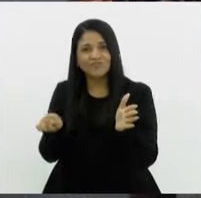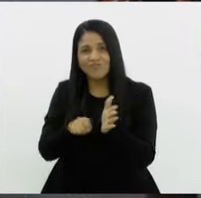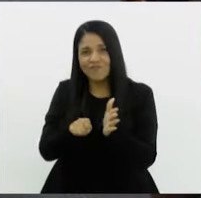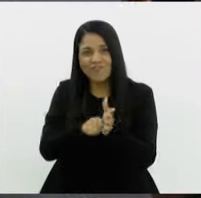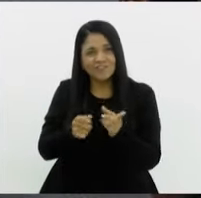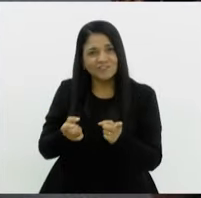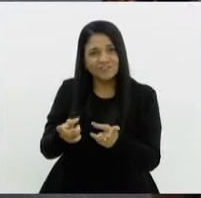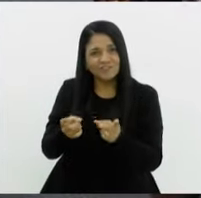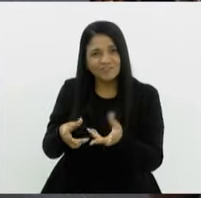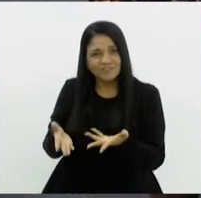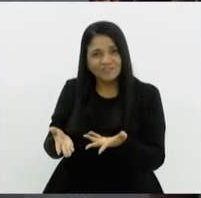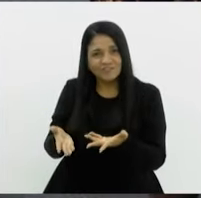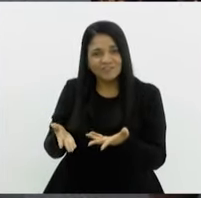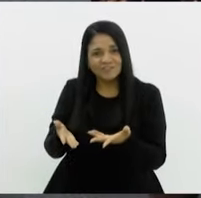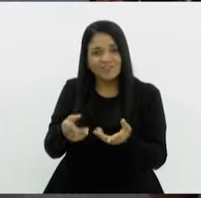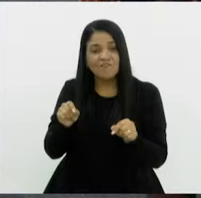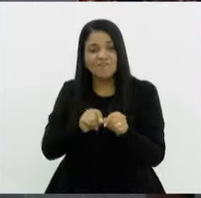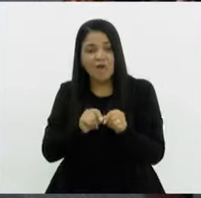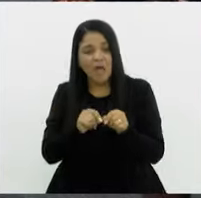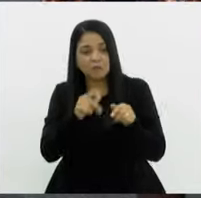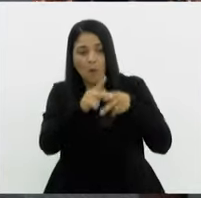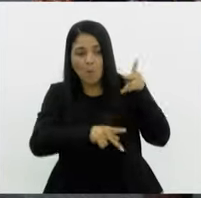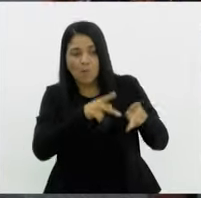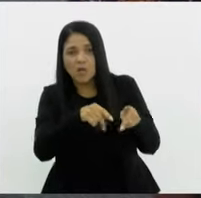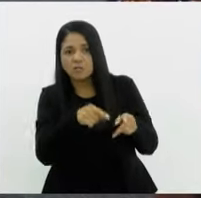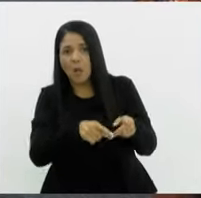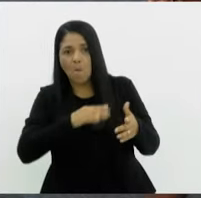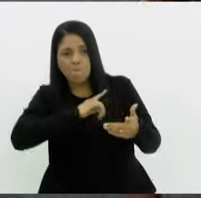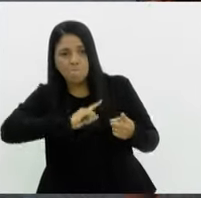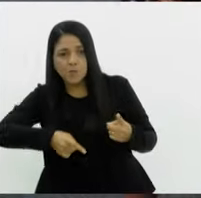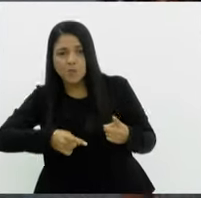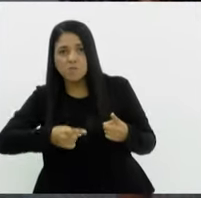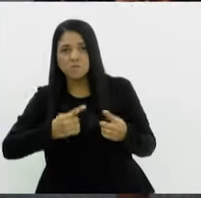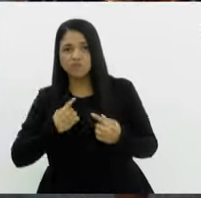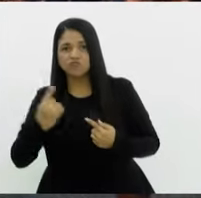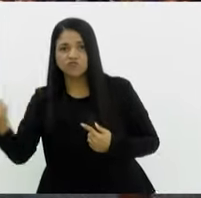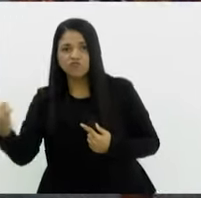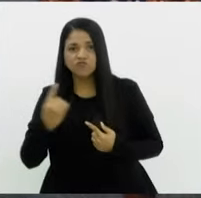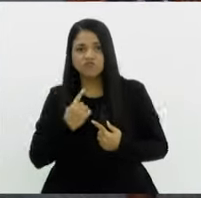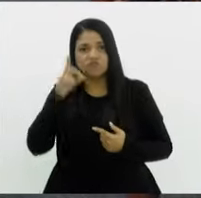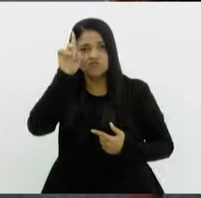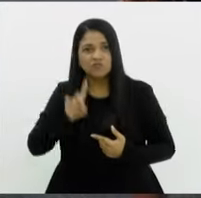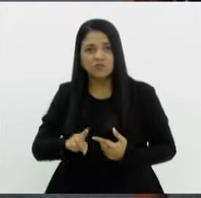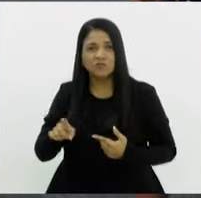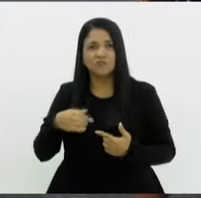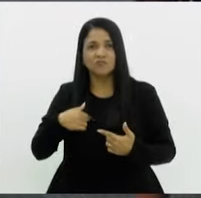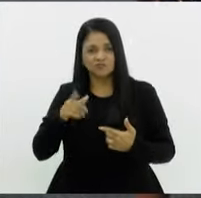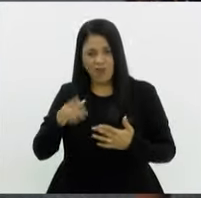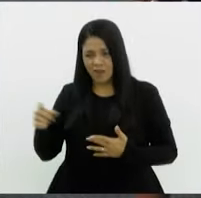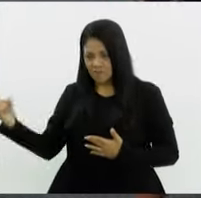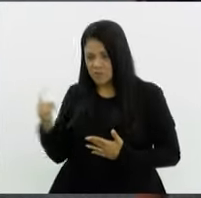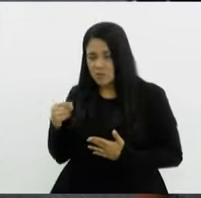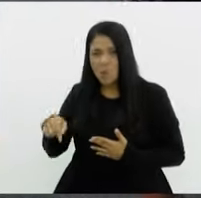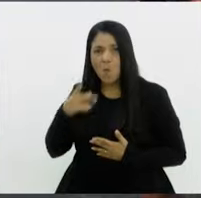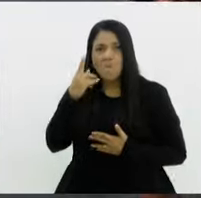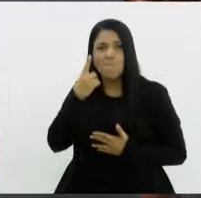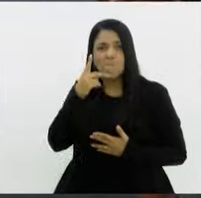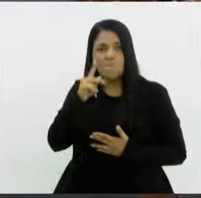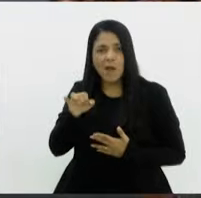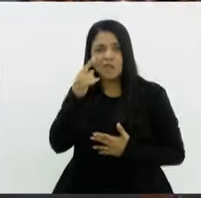do que fazem com a população cercei o direito de ir e vir. Como eu já li aqui, um pai chorando, dizendo